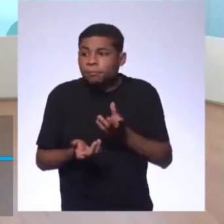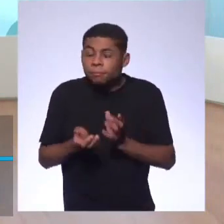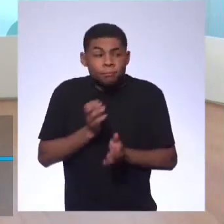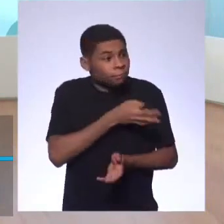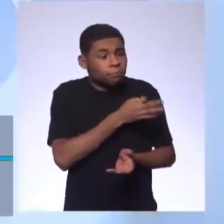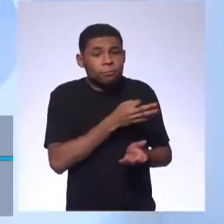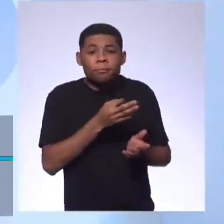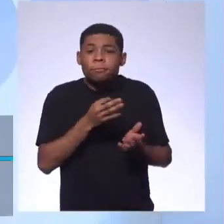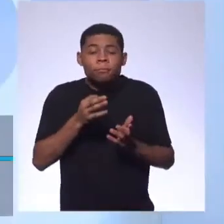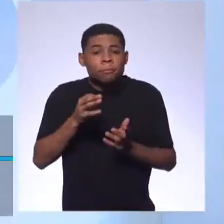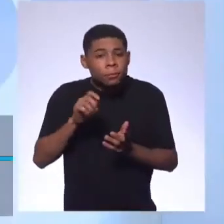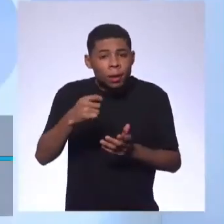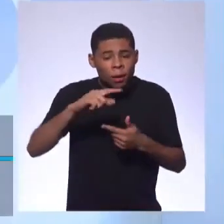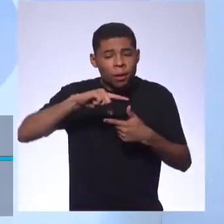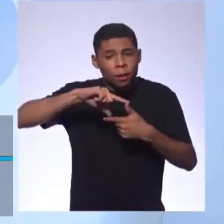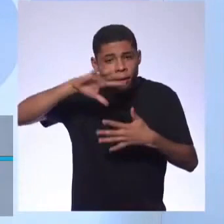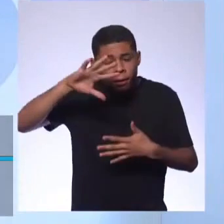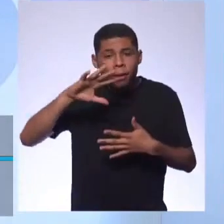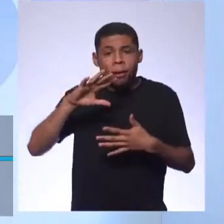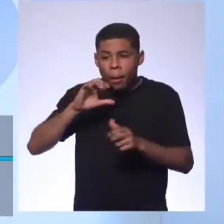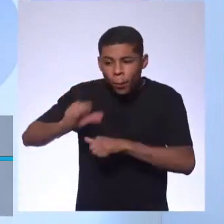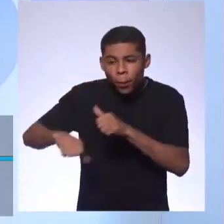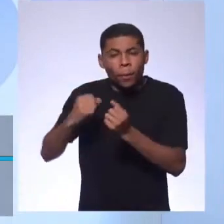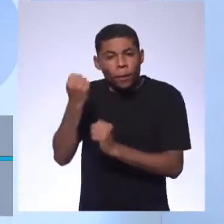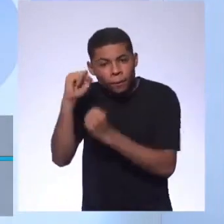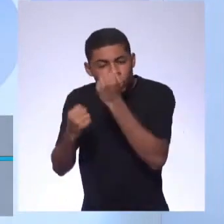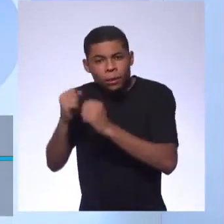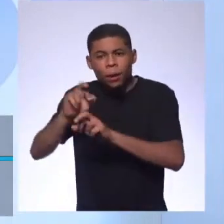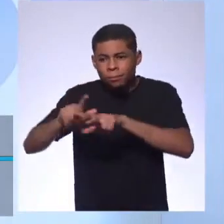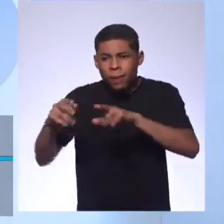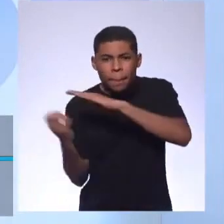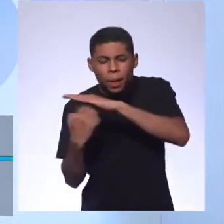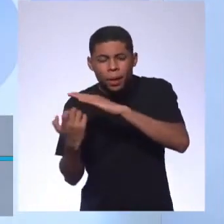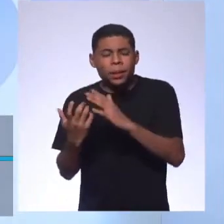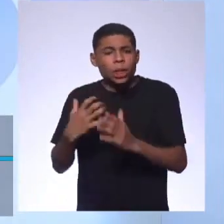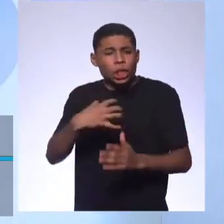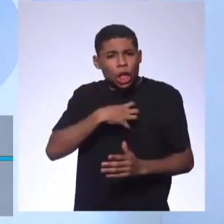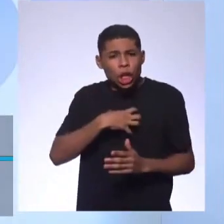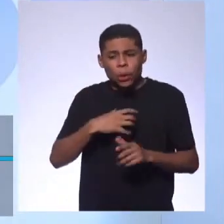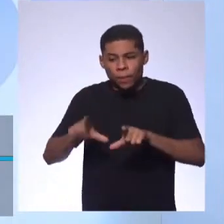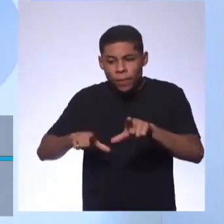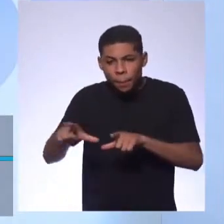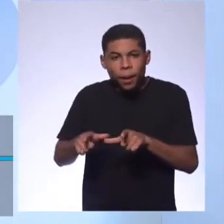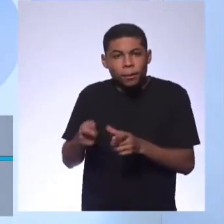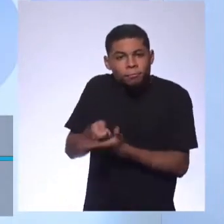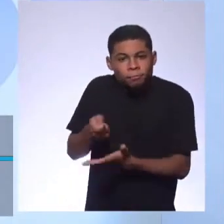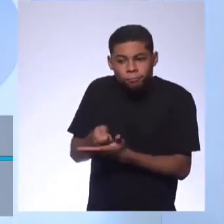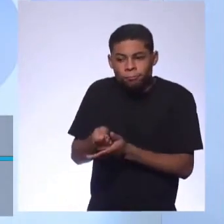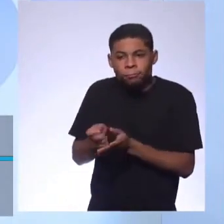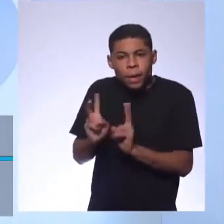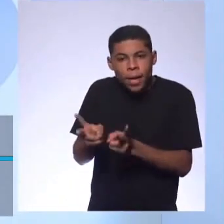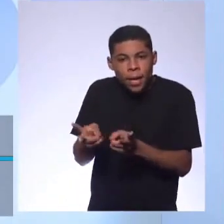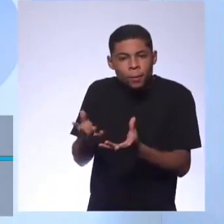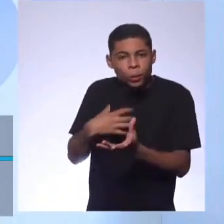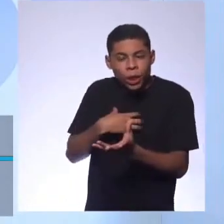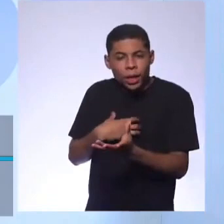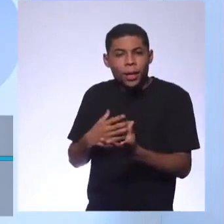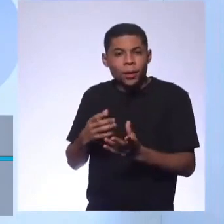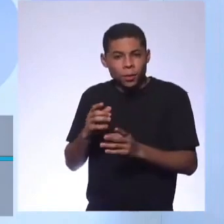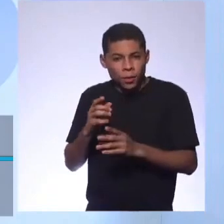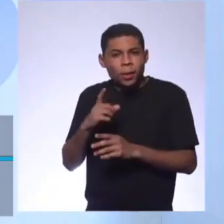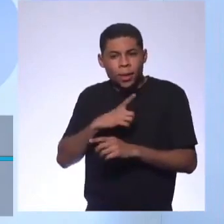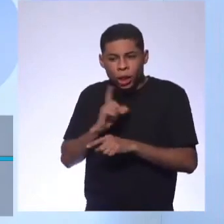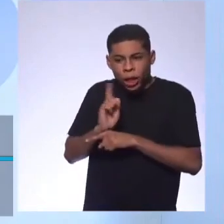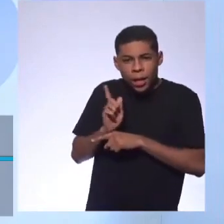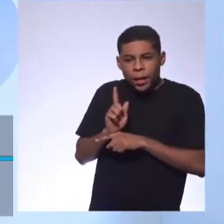com a modernidade, né, com a Revolução Industrial, com um modo de trabalho, né, que exige uma gerência do tempo